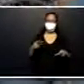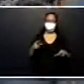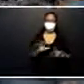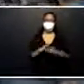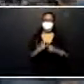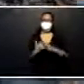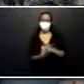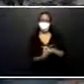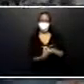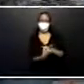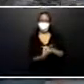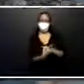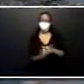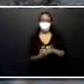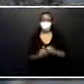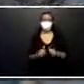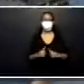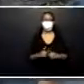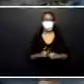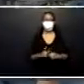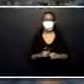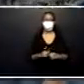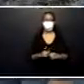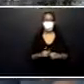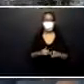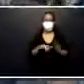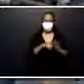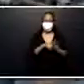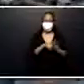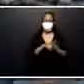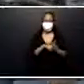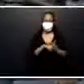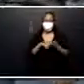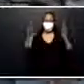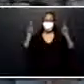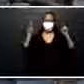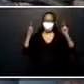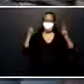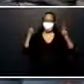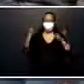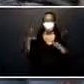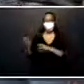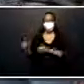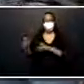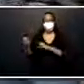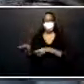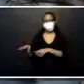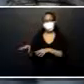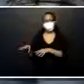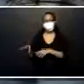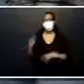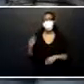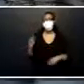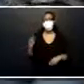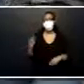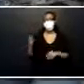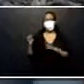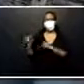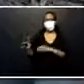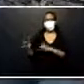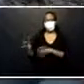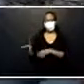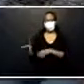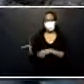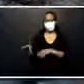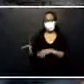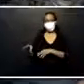questão do coronavírus. Analisando aqui o título, educação. O que é educação? Aquela